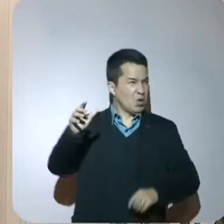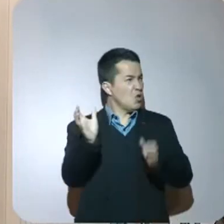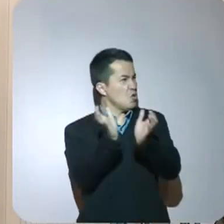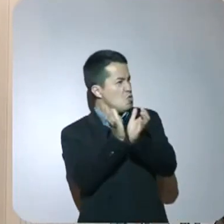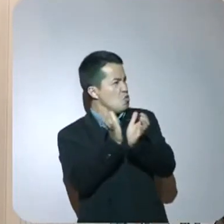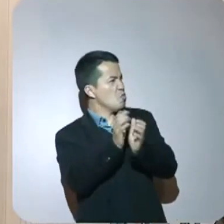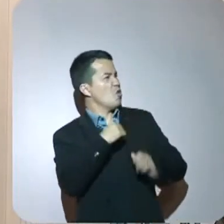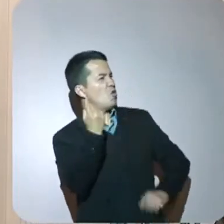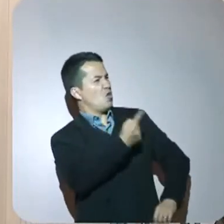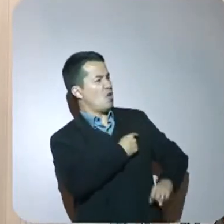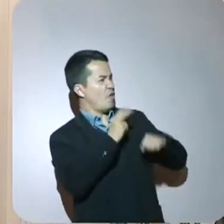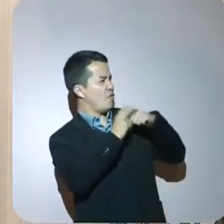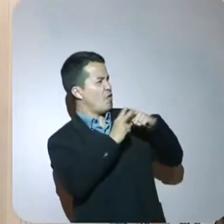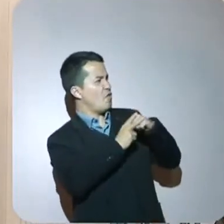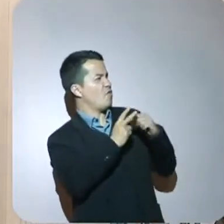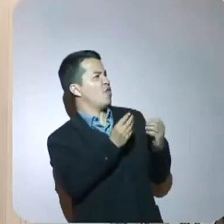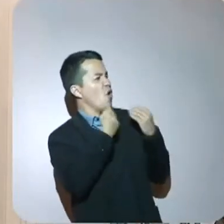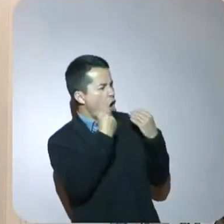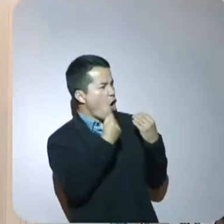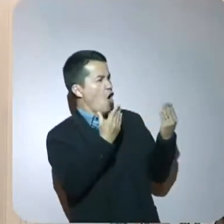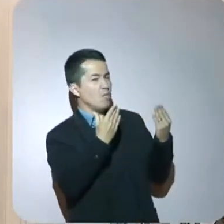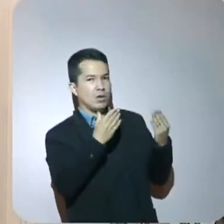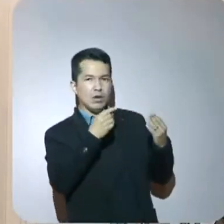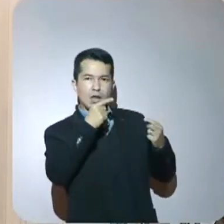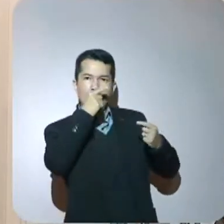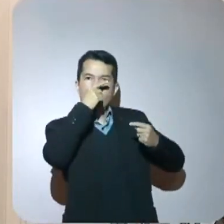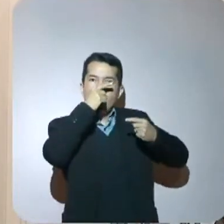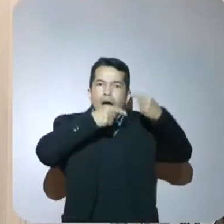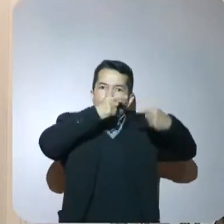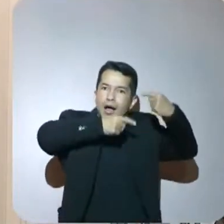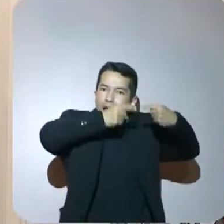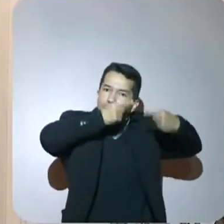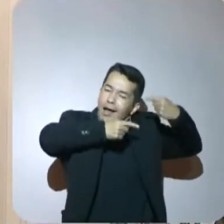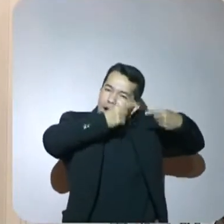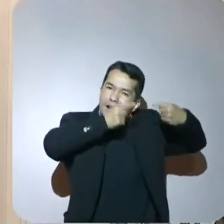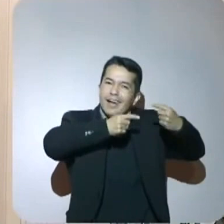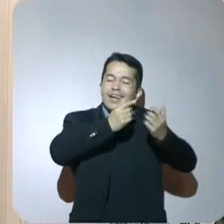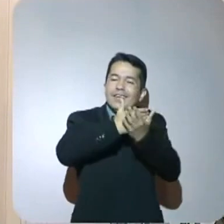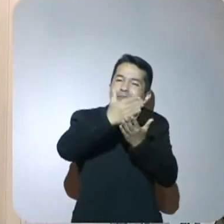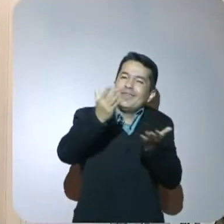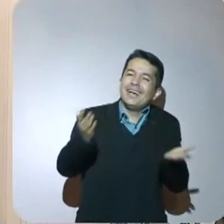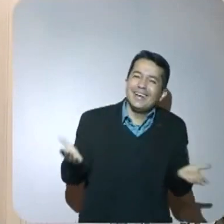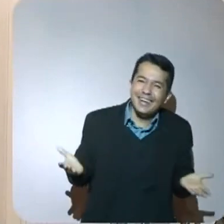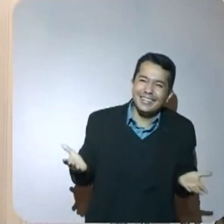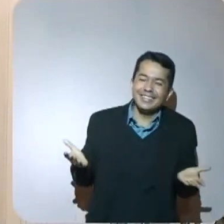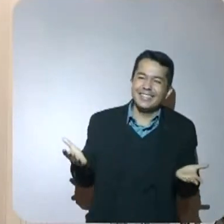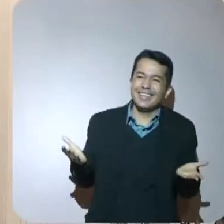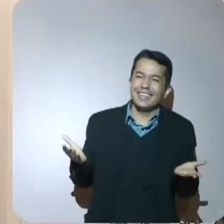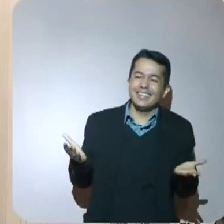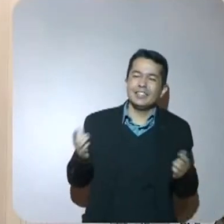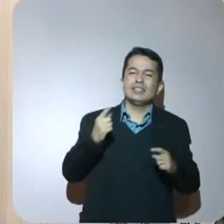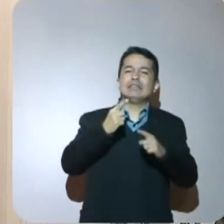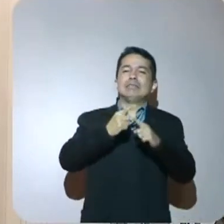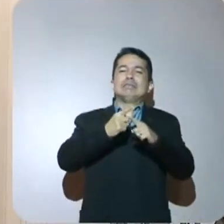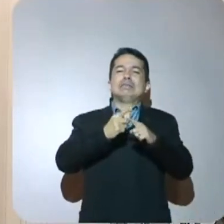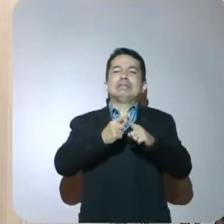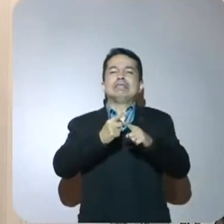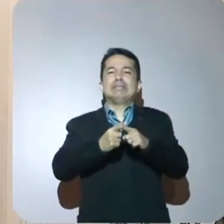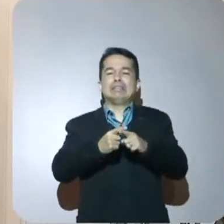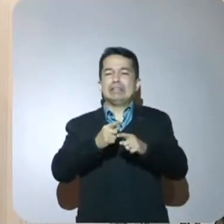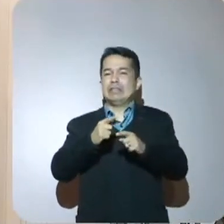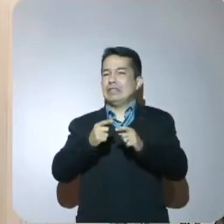começou, o cenário, vamos dizer assim, a razão que estava por trás, que era justamente esse